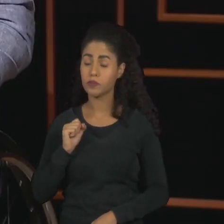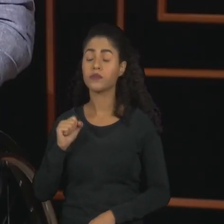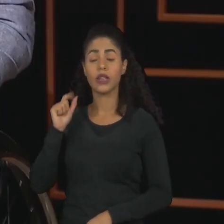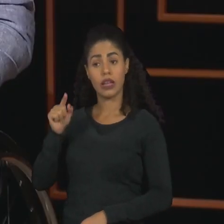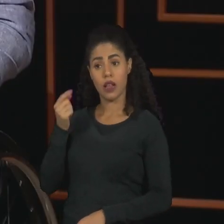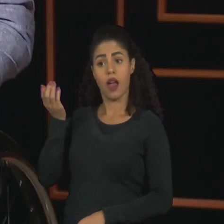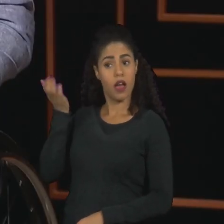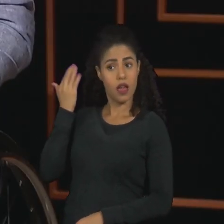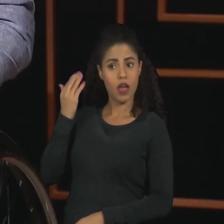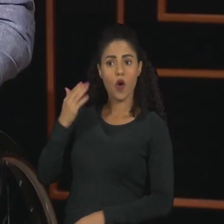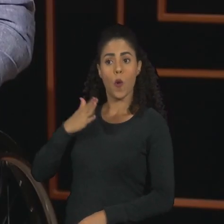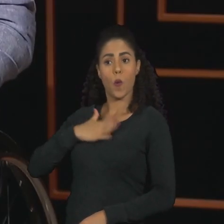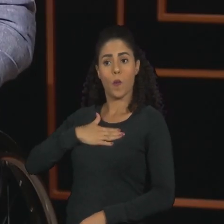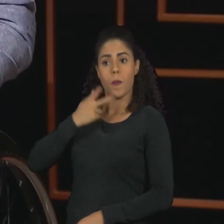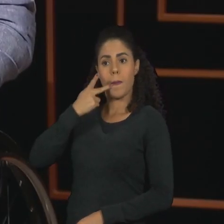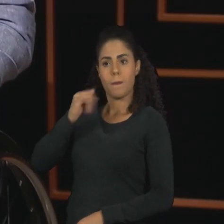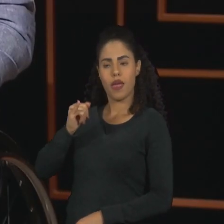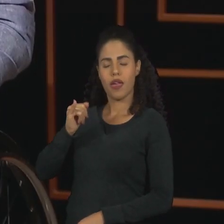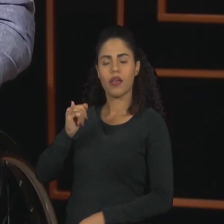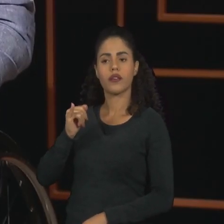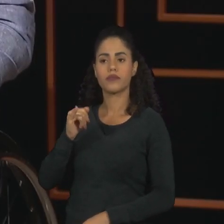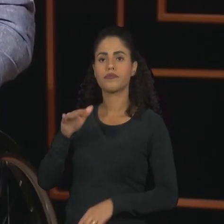E o meu pai